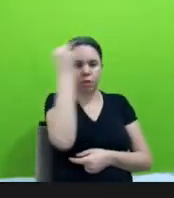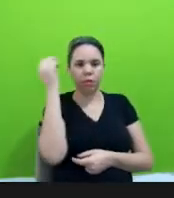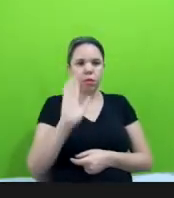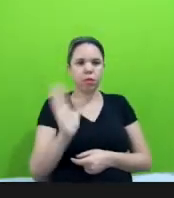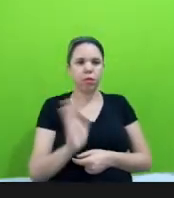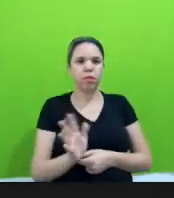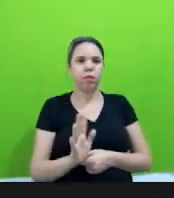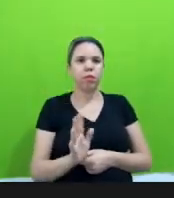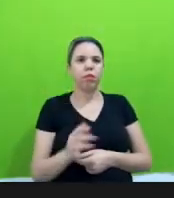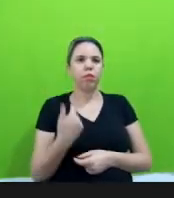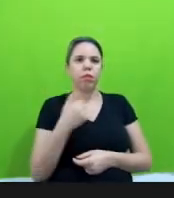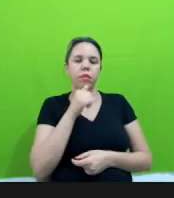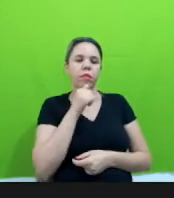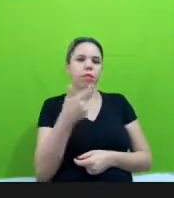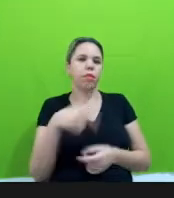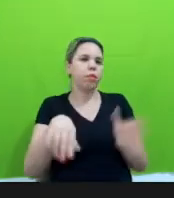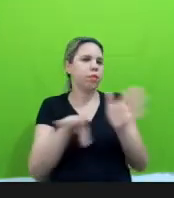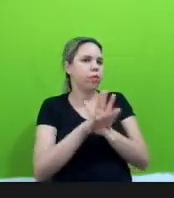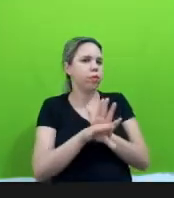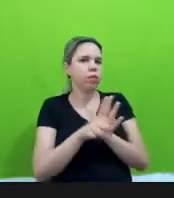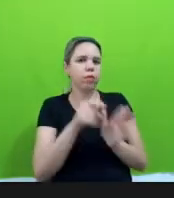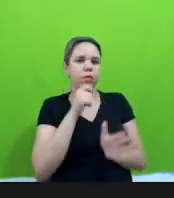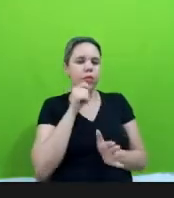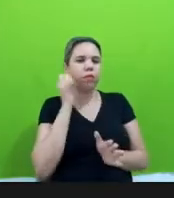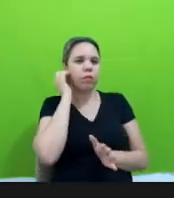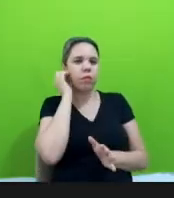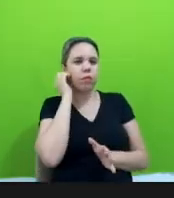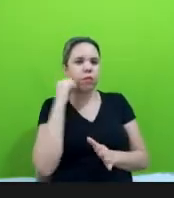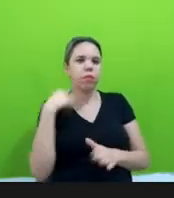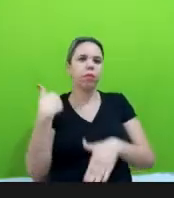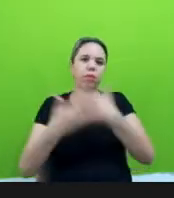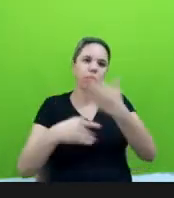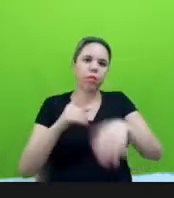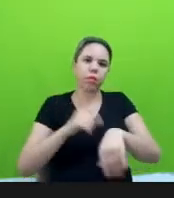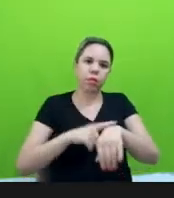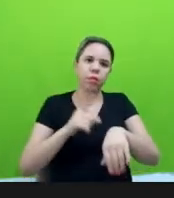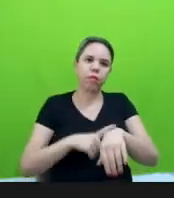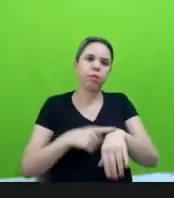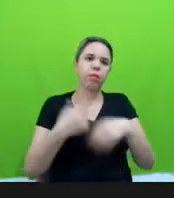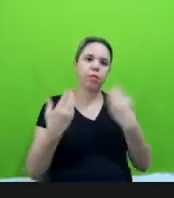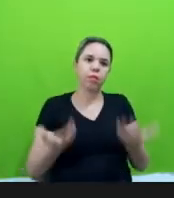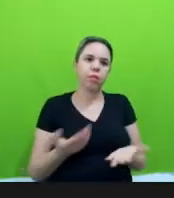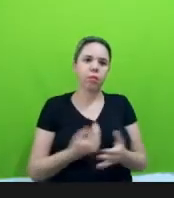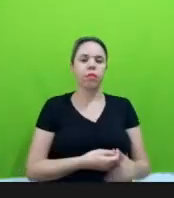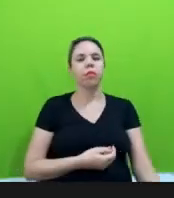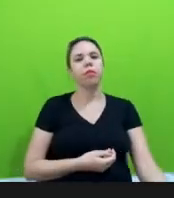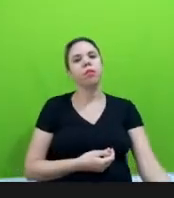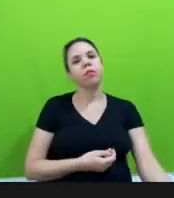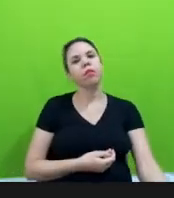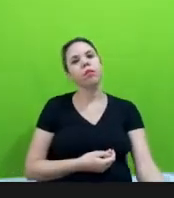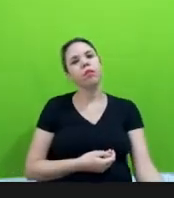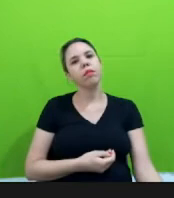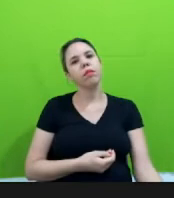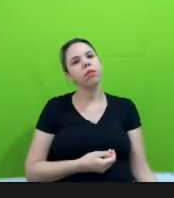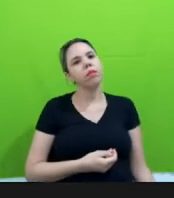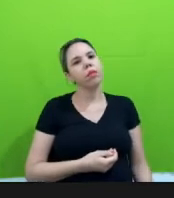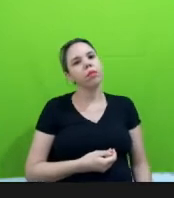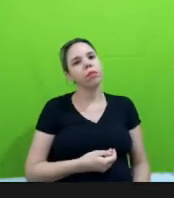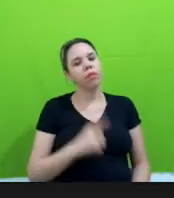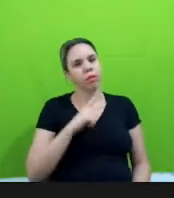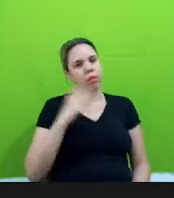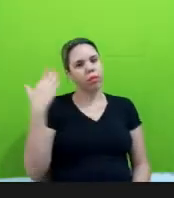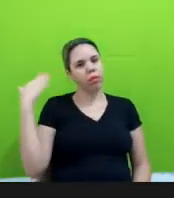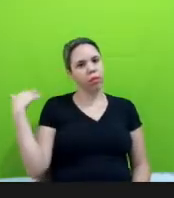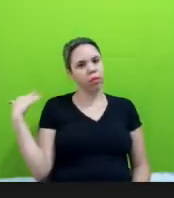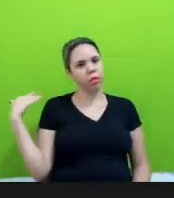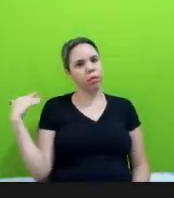também não tive ainda a oportunidade de ver o que está lá, mas a gente está nesse momento em que a gente teve aí